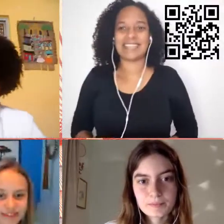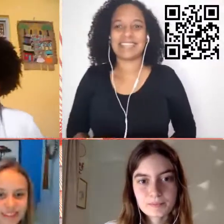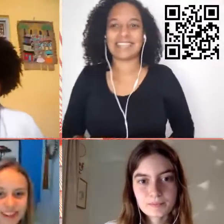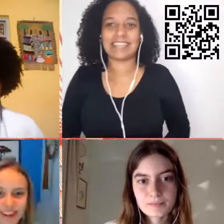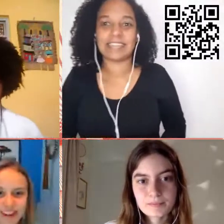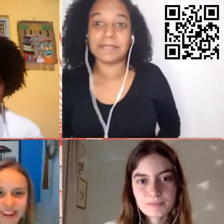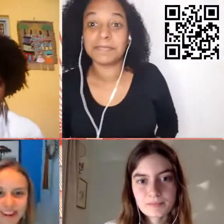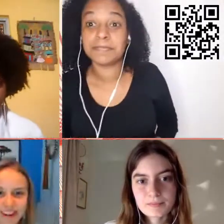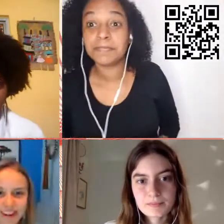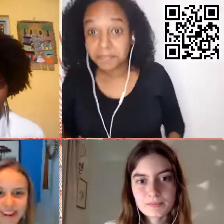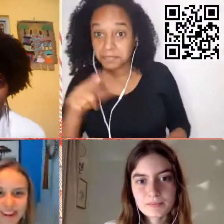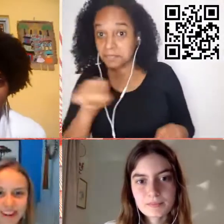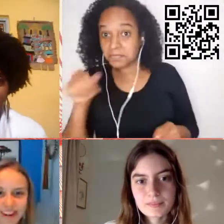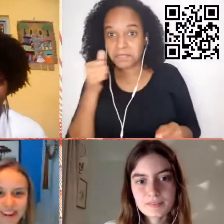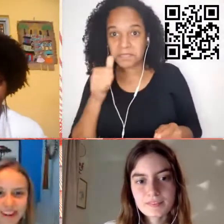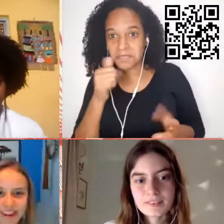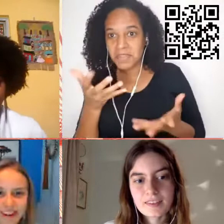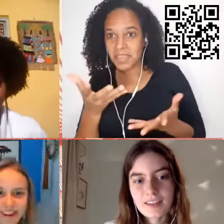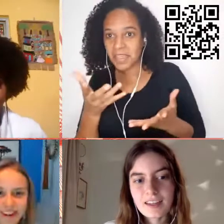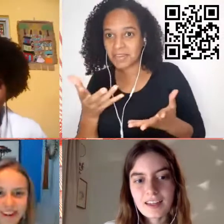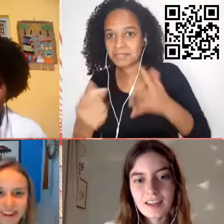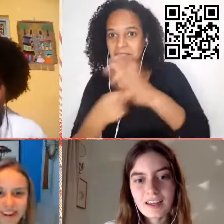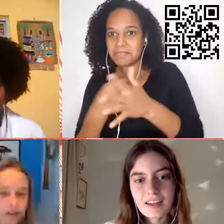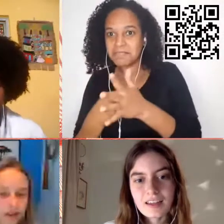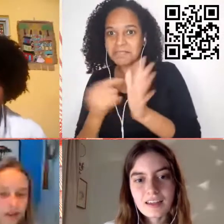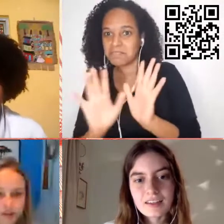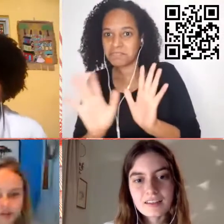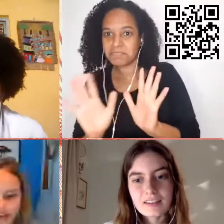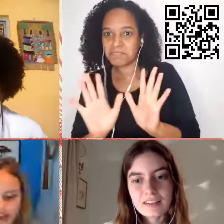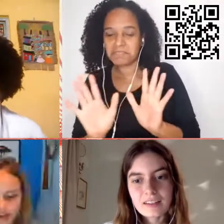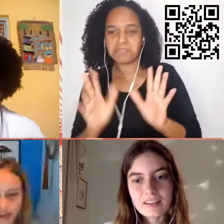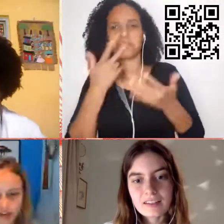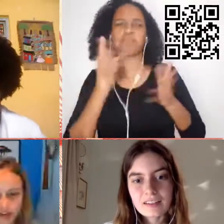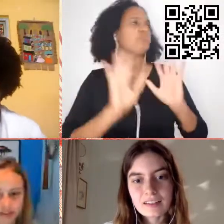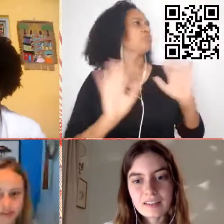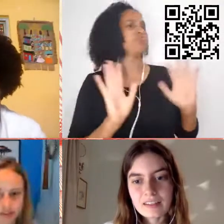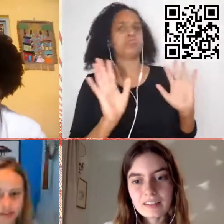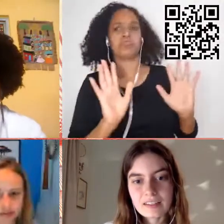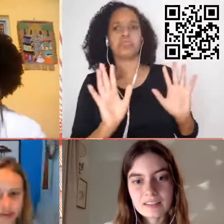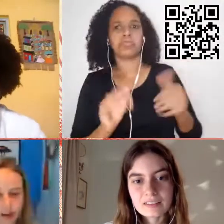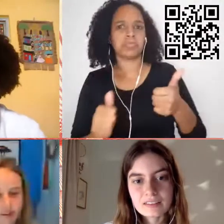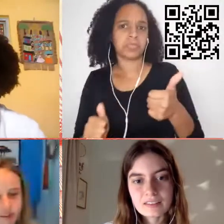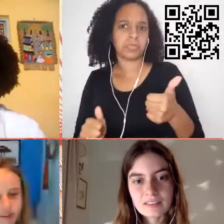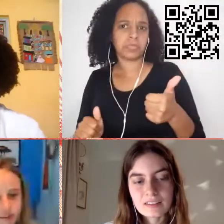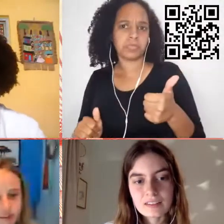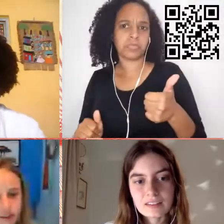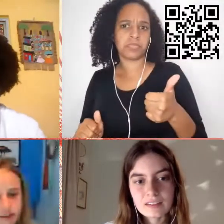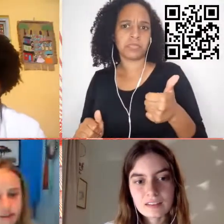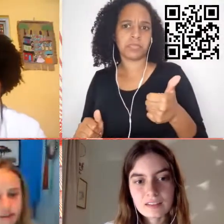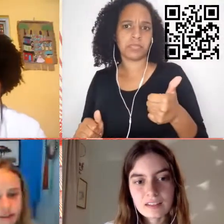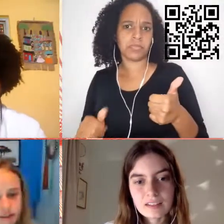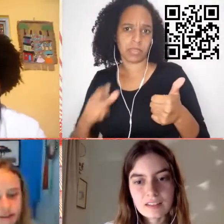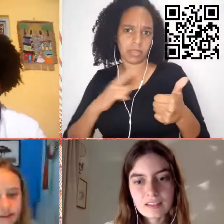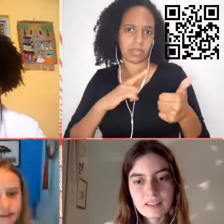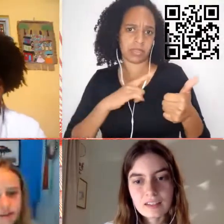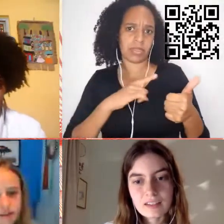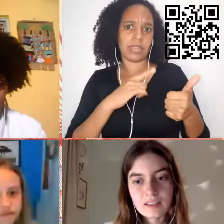Meninas, querem fazer alguma pergunta também? Não tem nenhuma pergunta no chat, Carol? A gente pode perguntar, se a gente quiser?